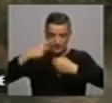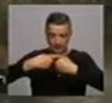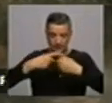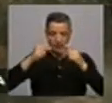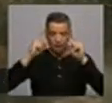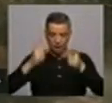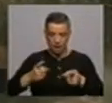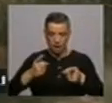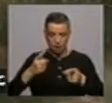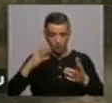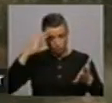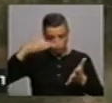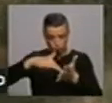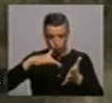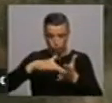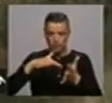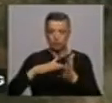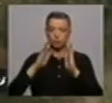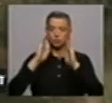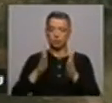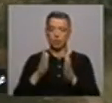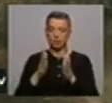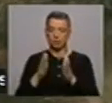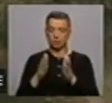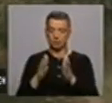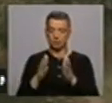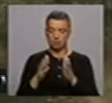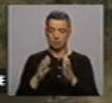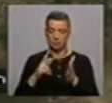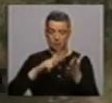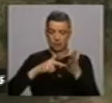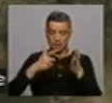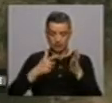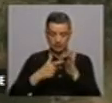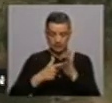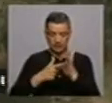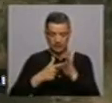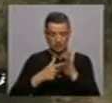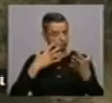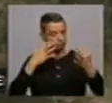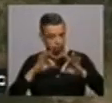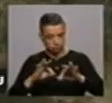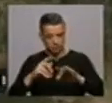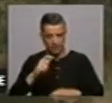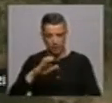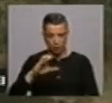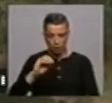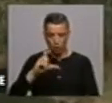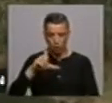já apresentou resultados e, no fundo, o que eles fizeram foi, utilizando uma técnica muito vulgar na ecologia, que é